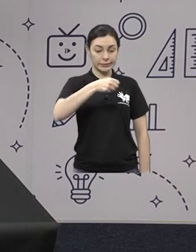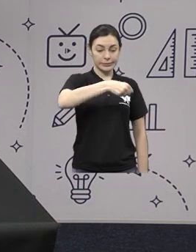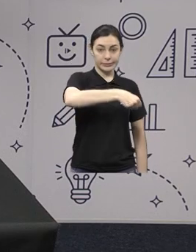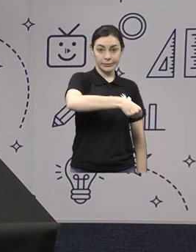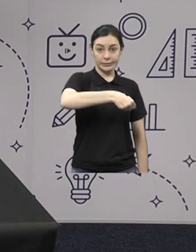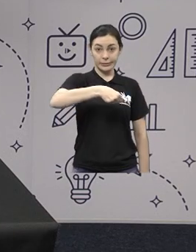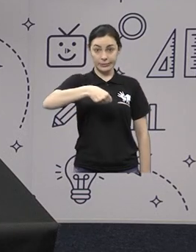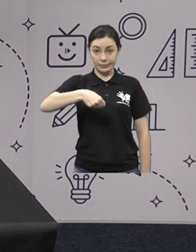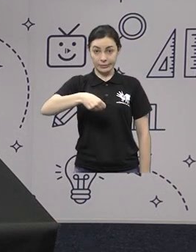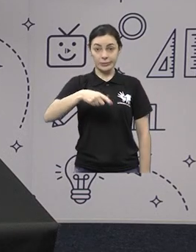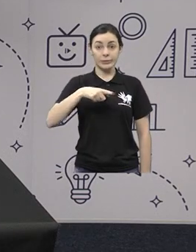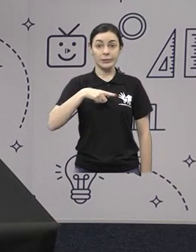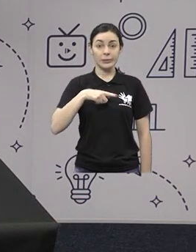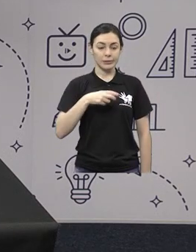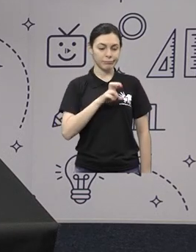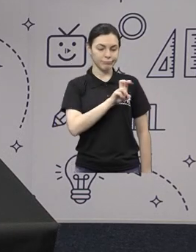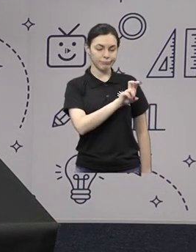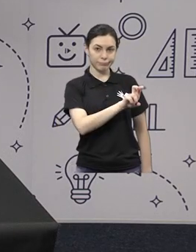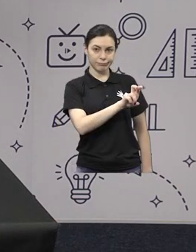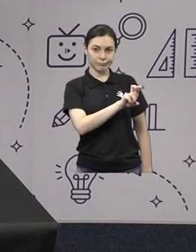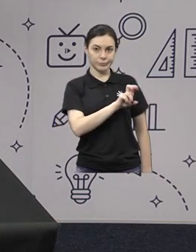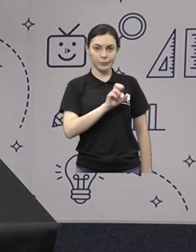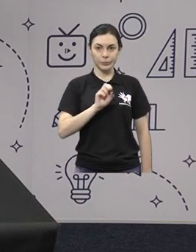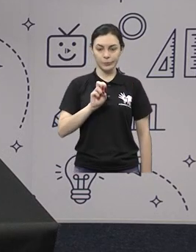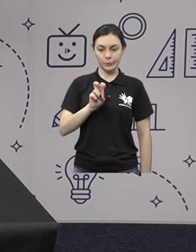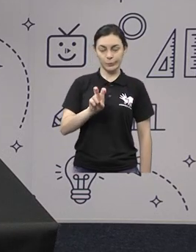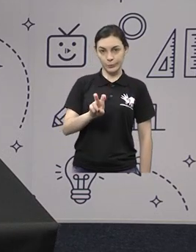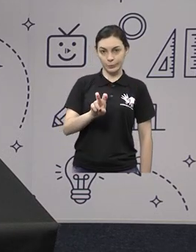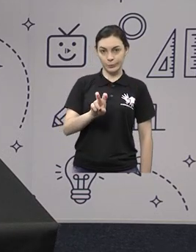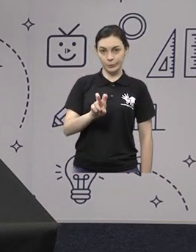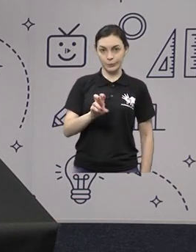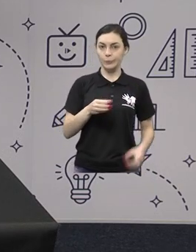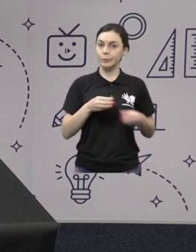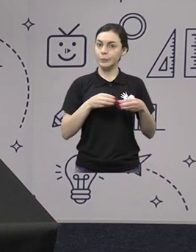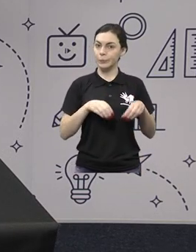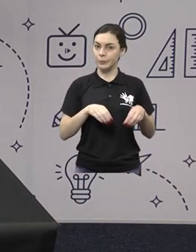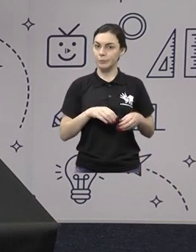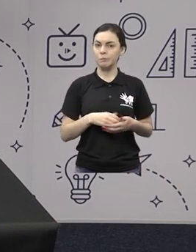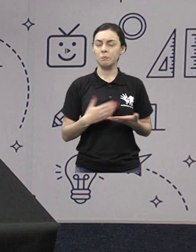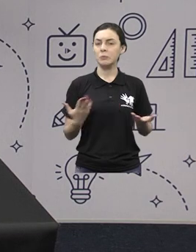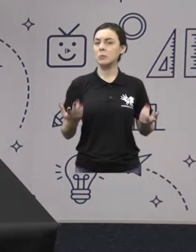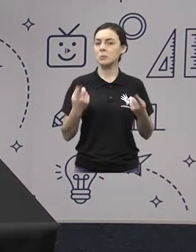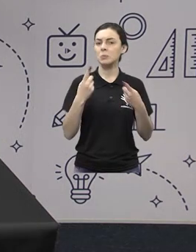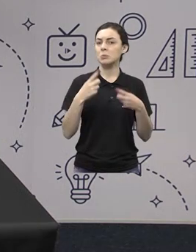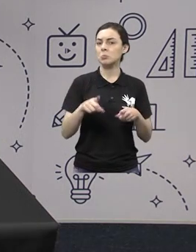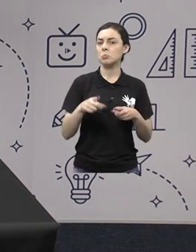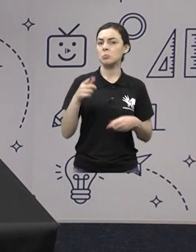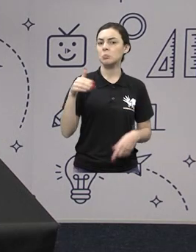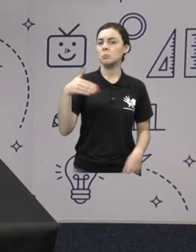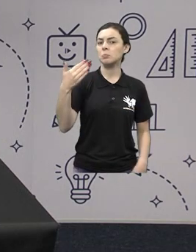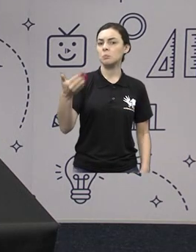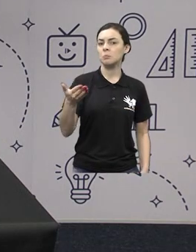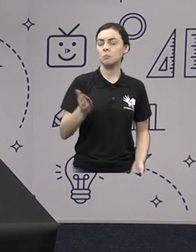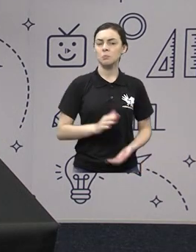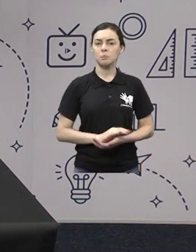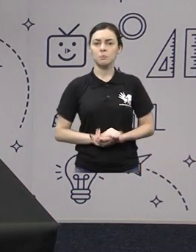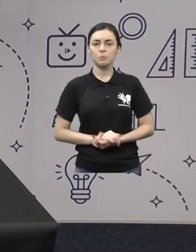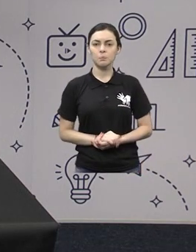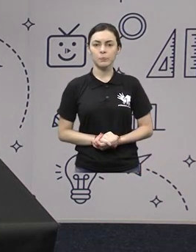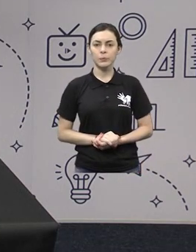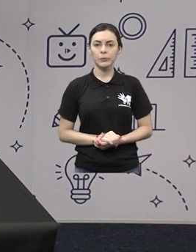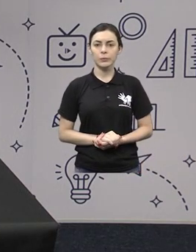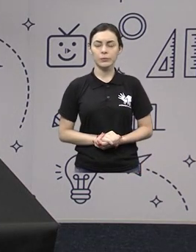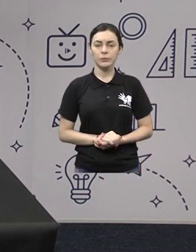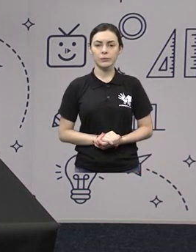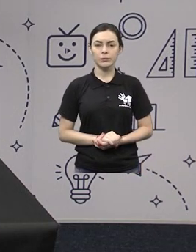Sabemos agora que em cada cesta nós temos quantos ovos? 5 ovos em cada uma. Qual é o próximo desafio?